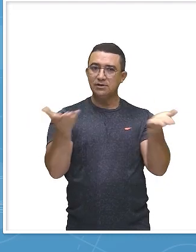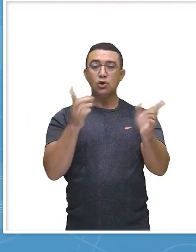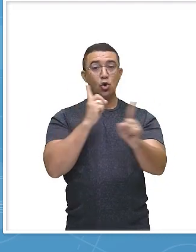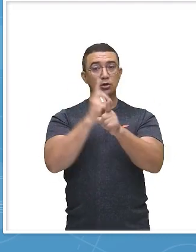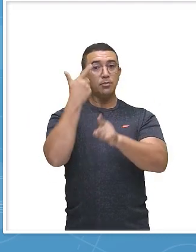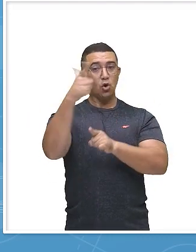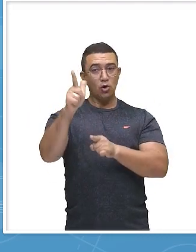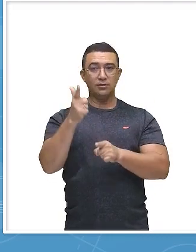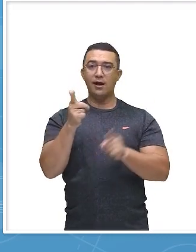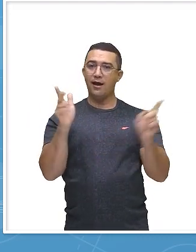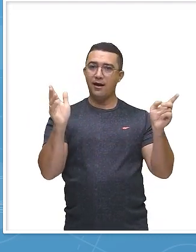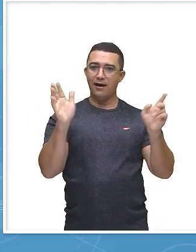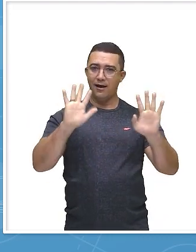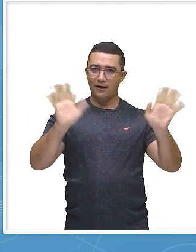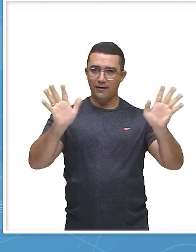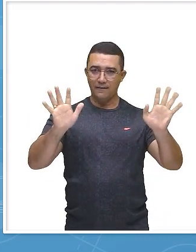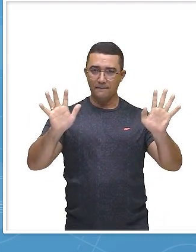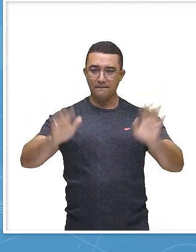Tchau, amores!